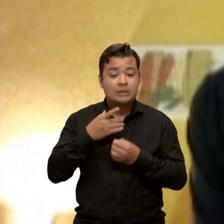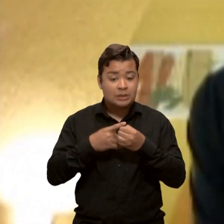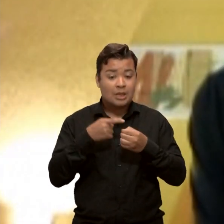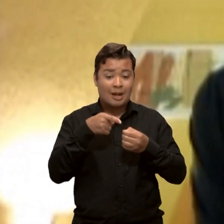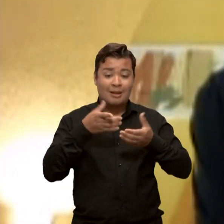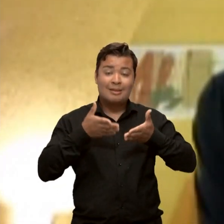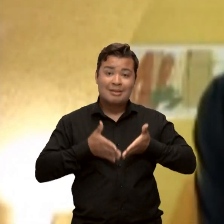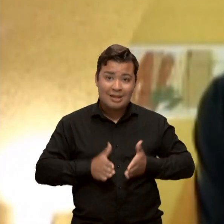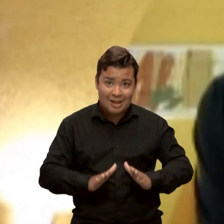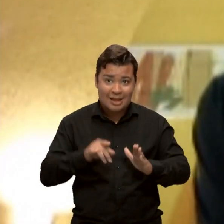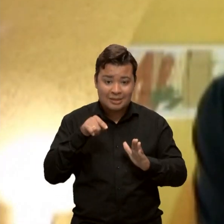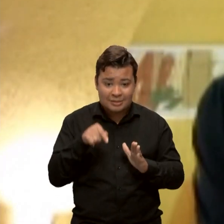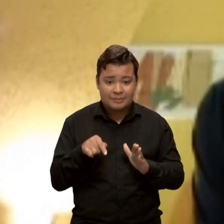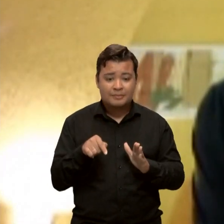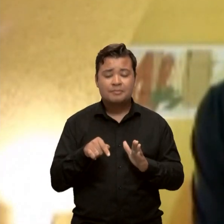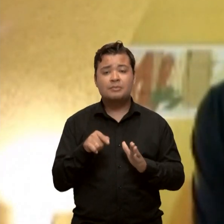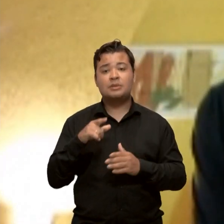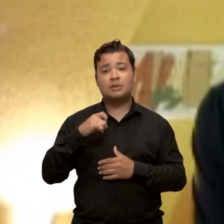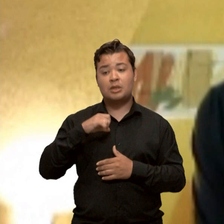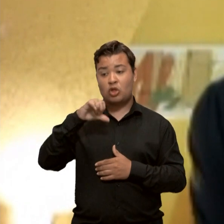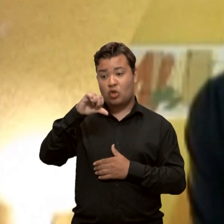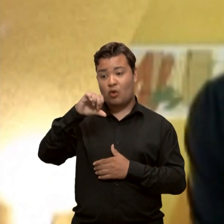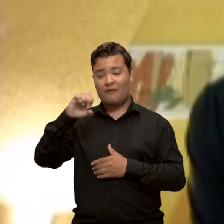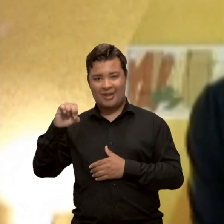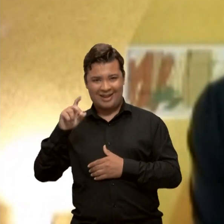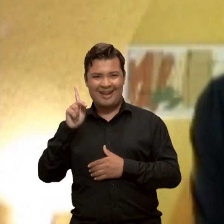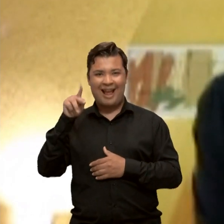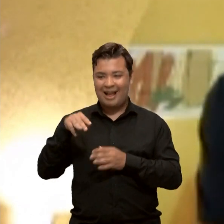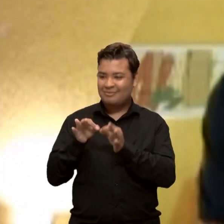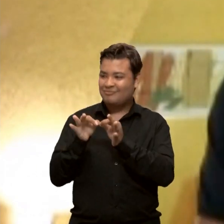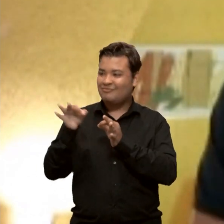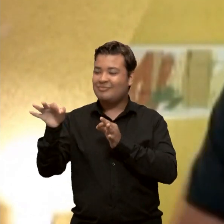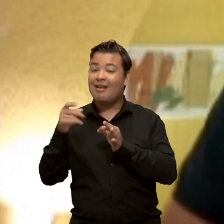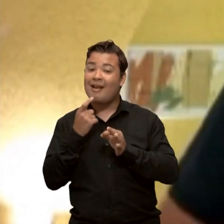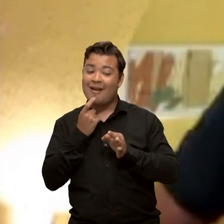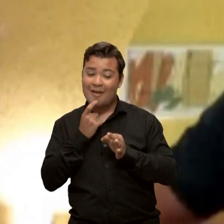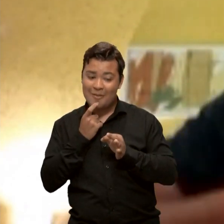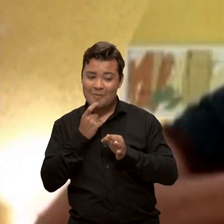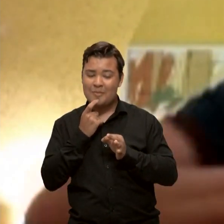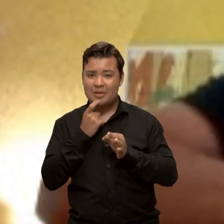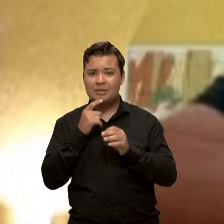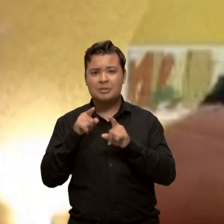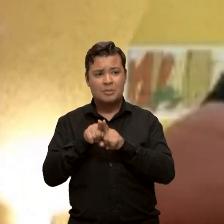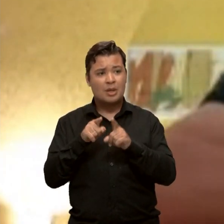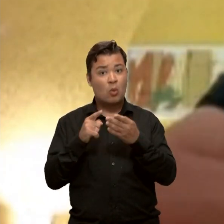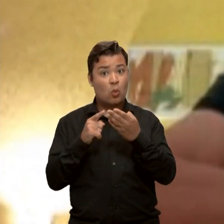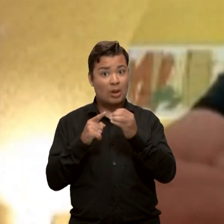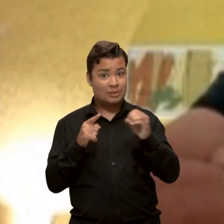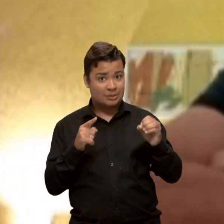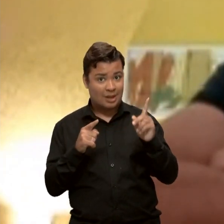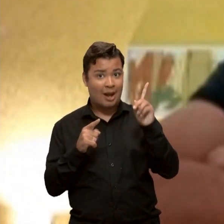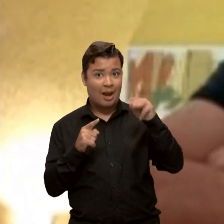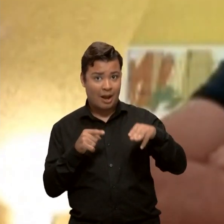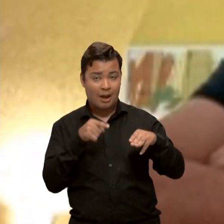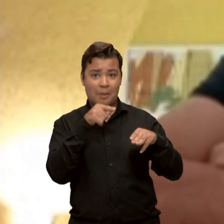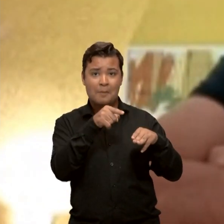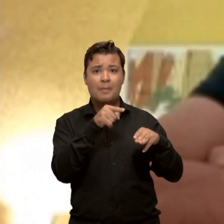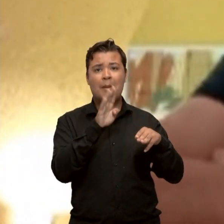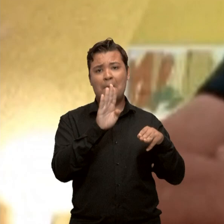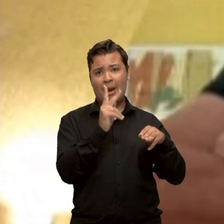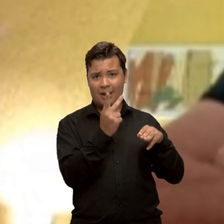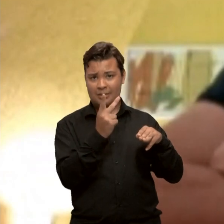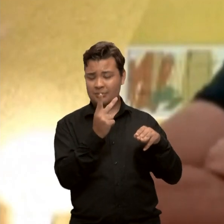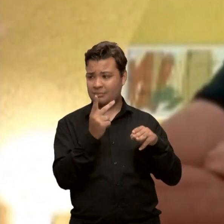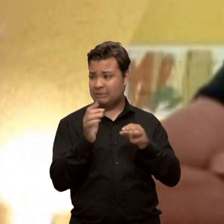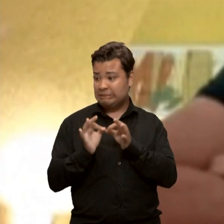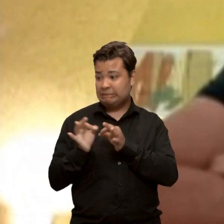nasci, fica 90 quilômetros de Campinas e 400 de Belo Horizonte, né? Então, a facilidade de transporte aqui